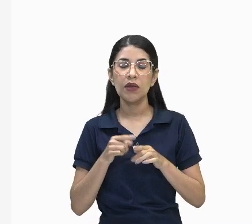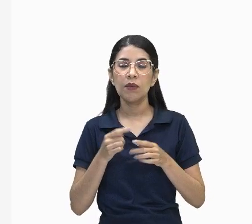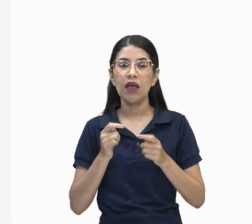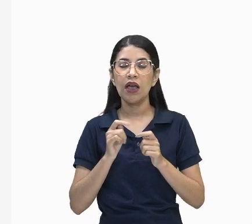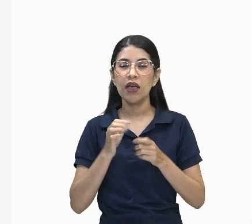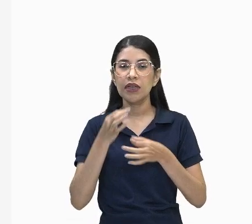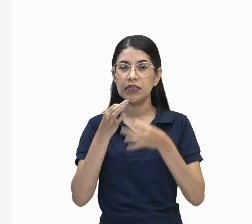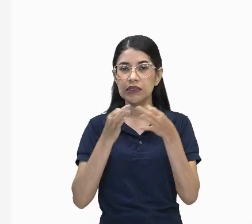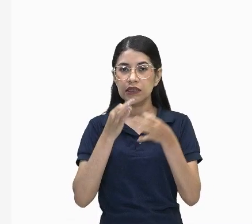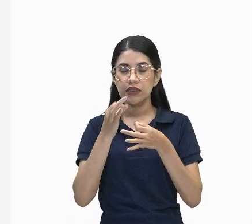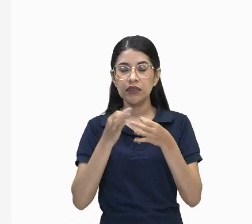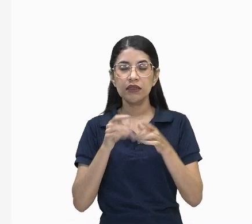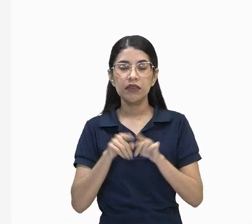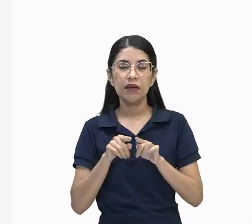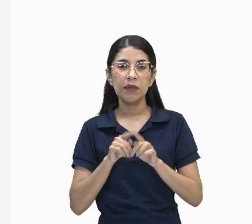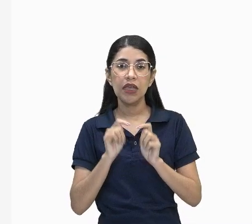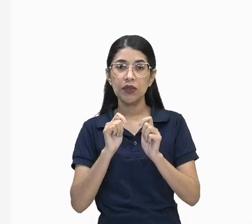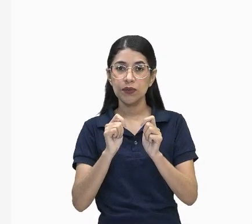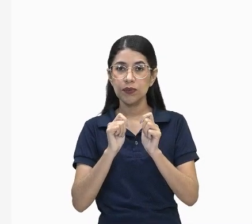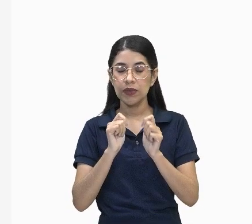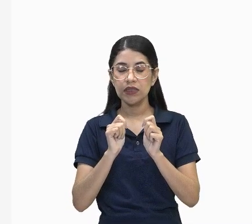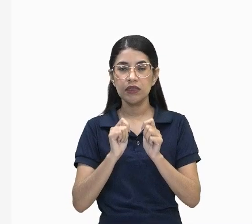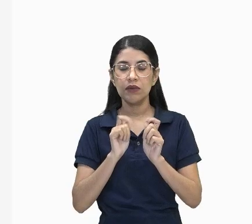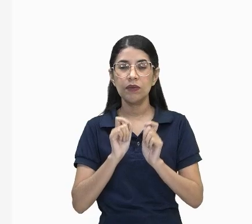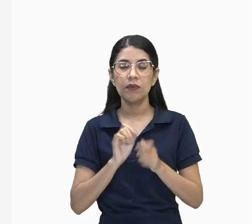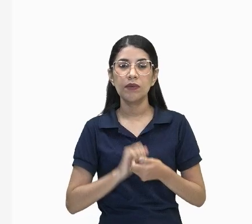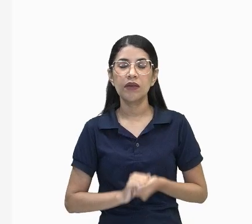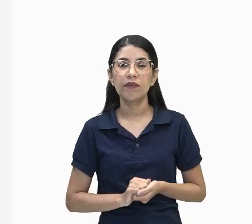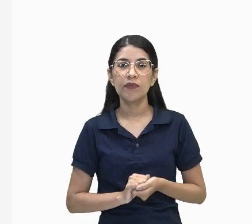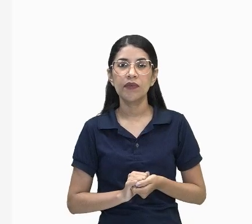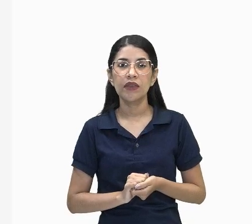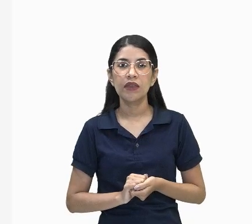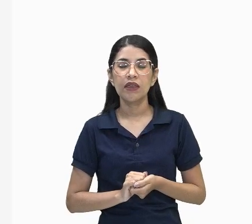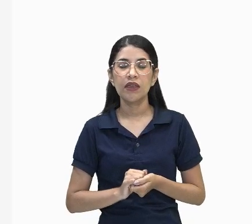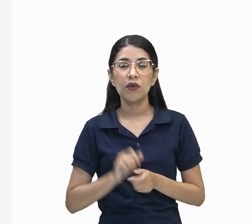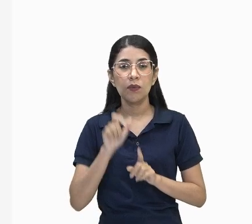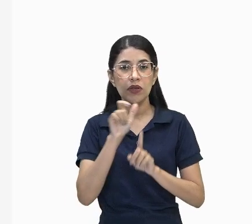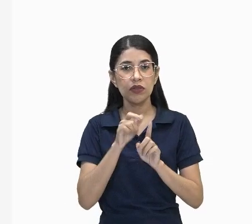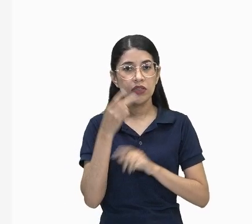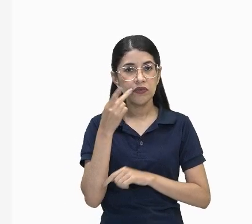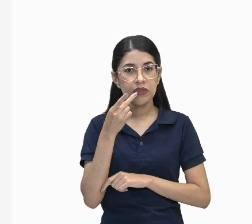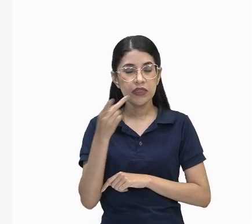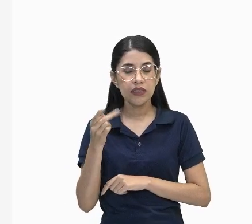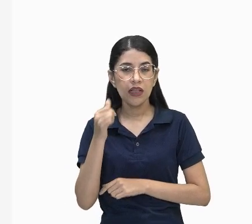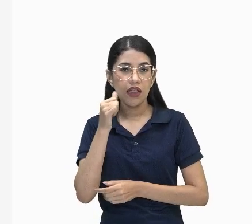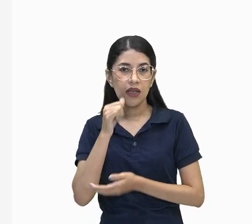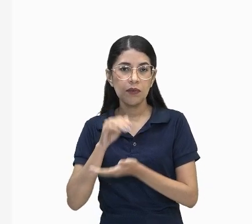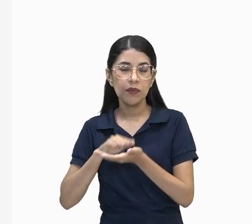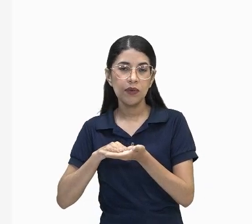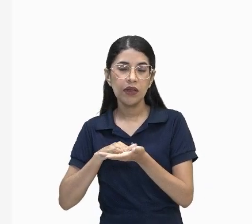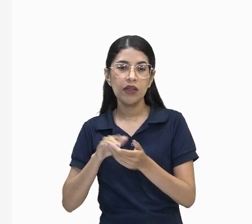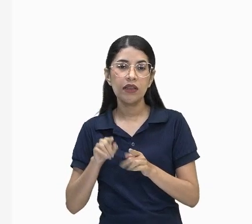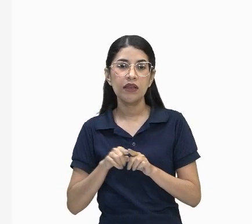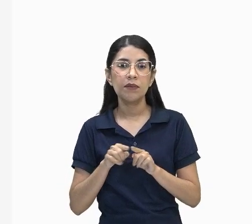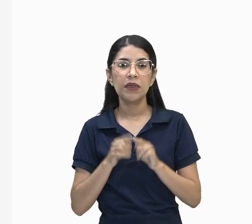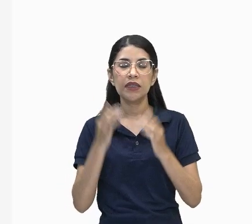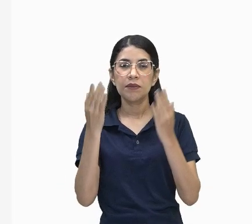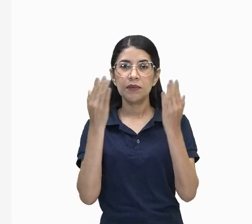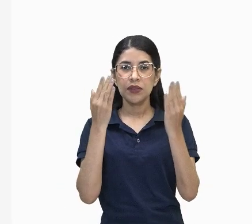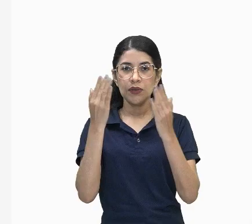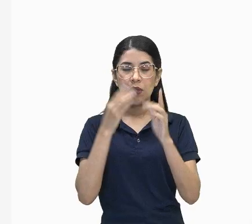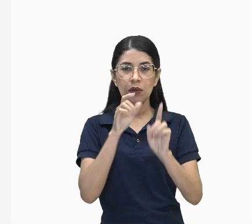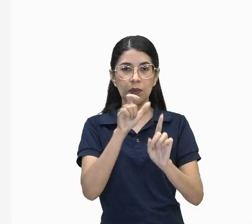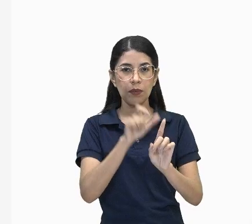aí, e a superstição, que é a visita do personagem à cartomante. Temos a psicologia